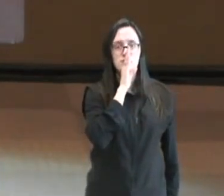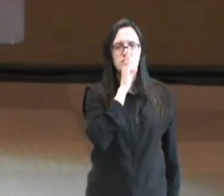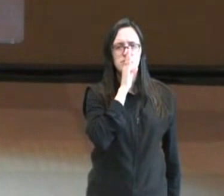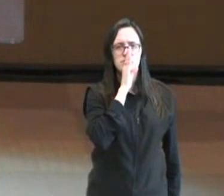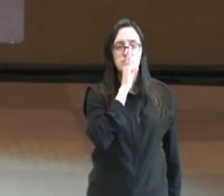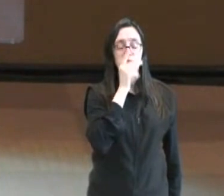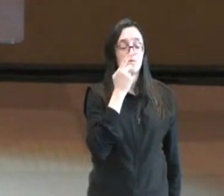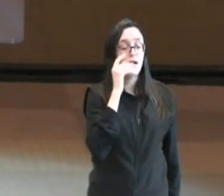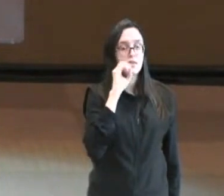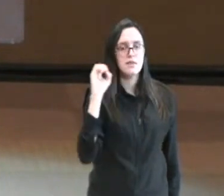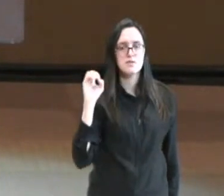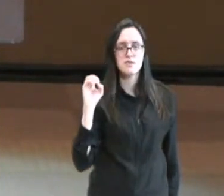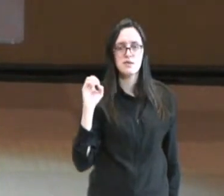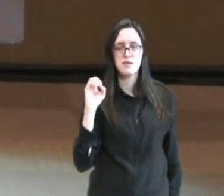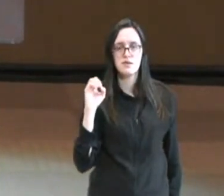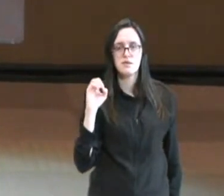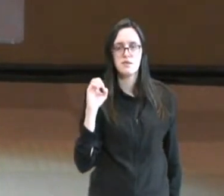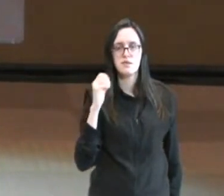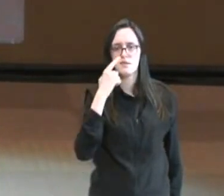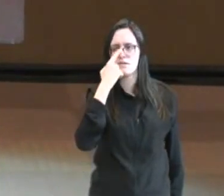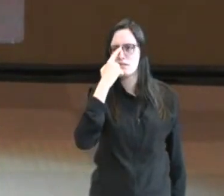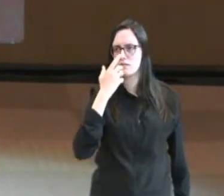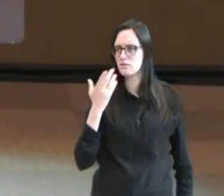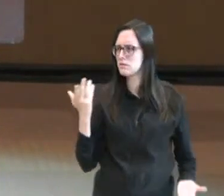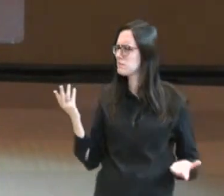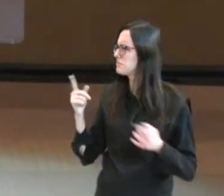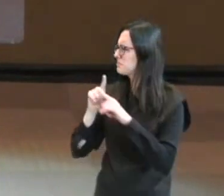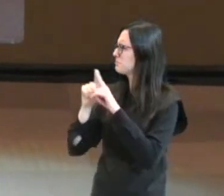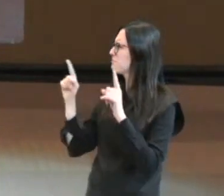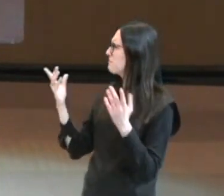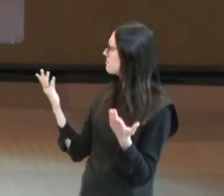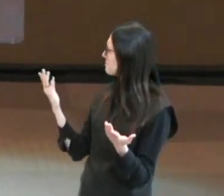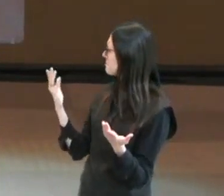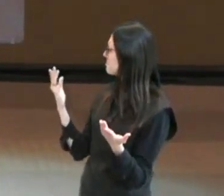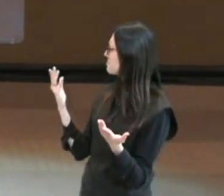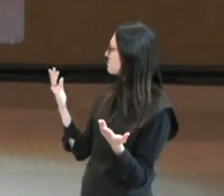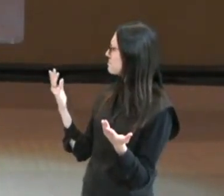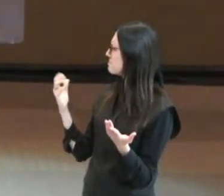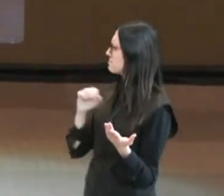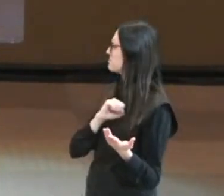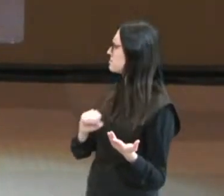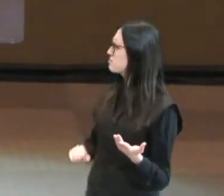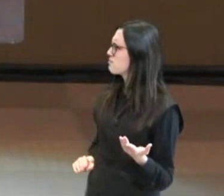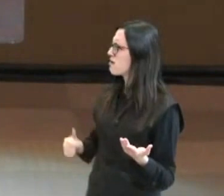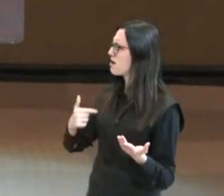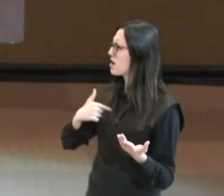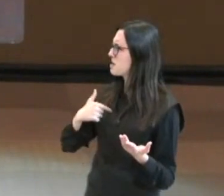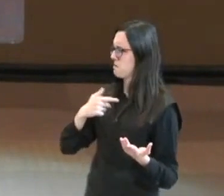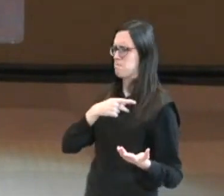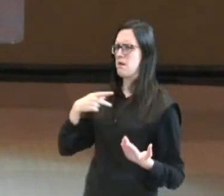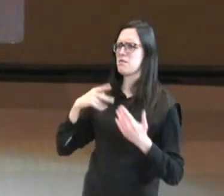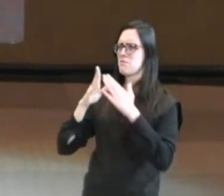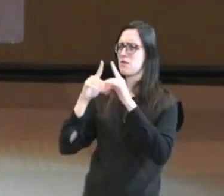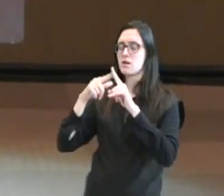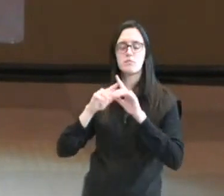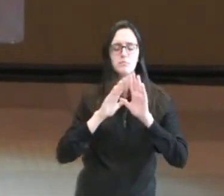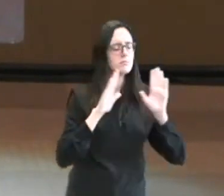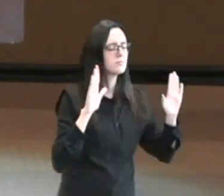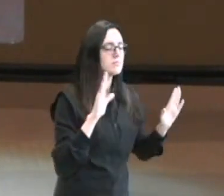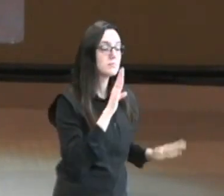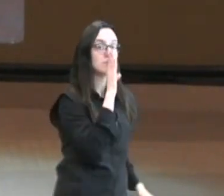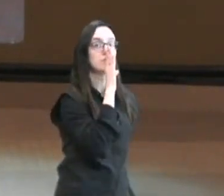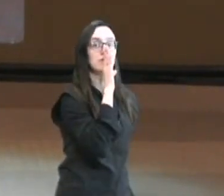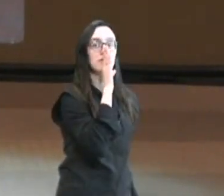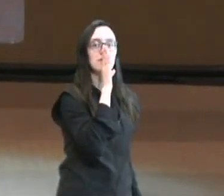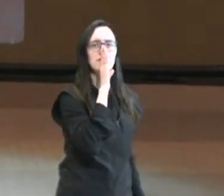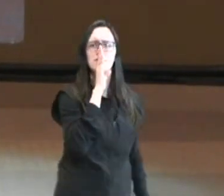não fale nada. Mas como, Senhor? Eu sou o pastor da igreja. Fica quieto.